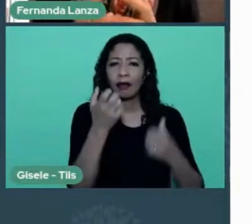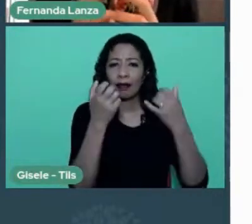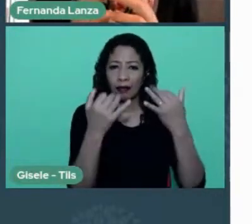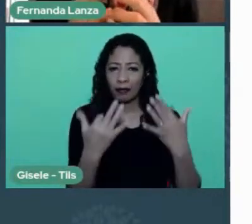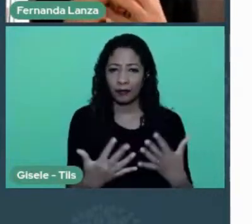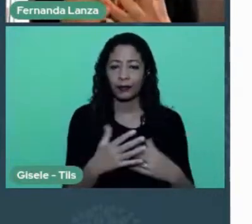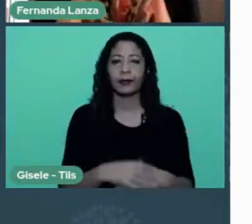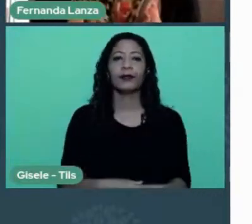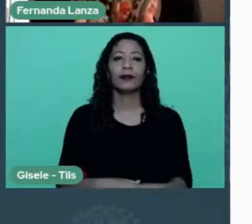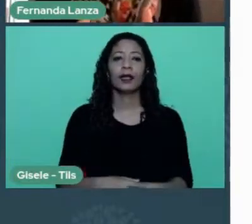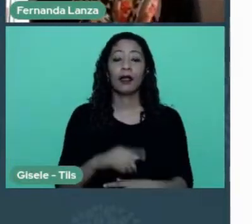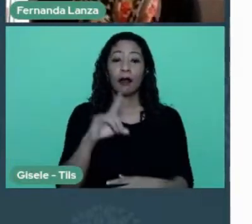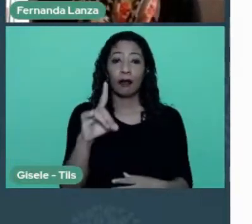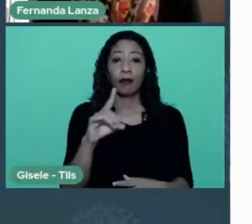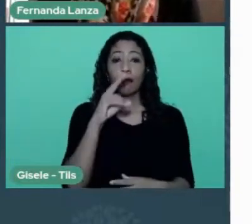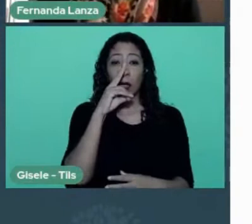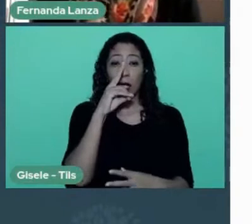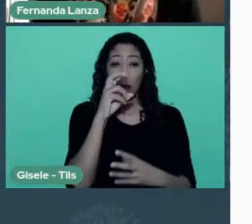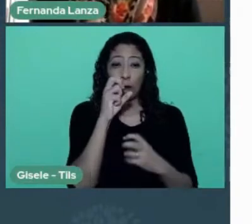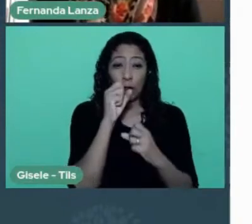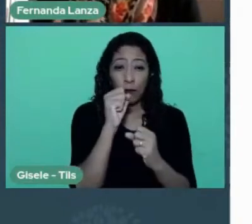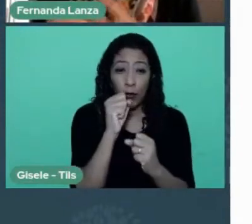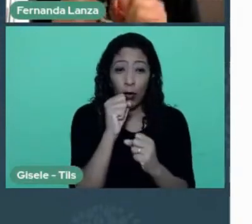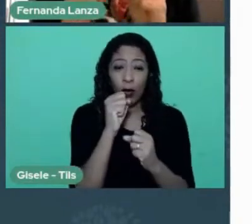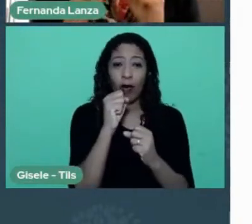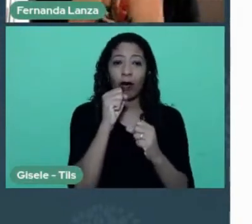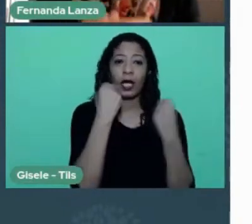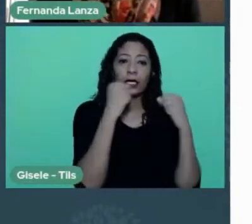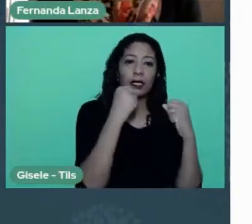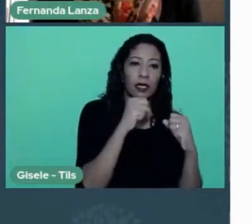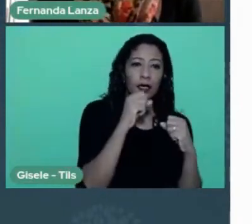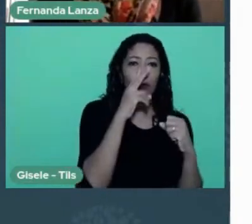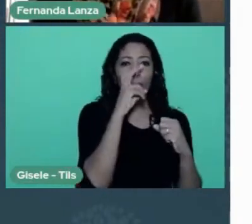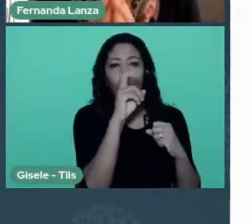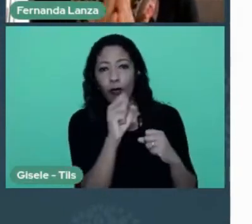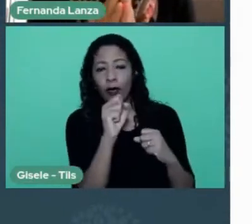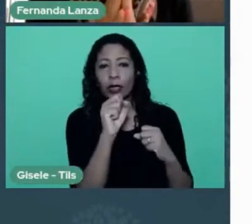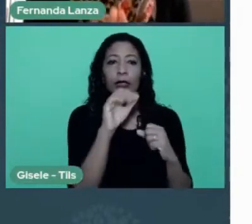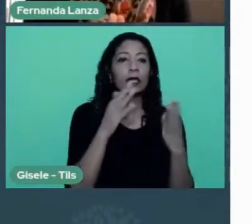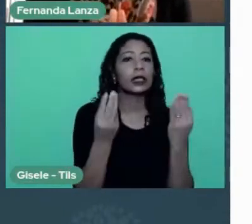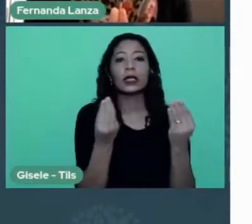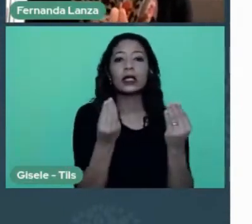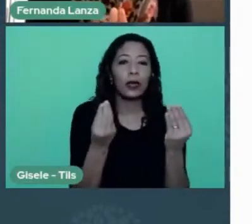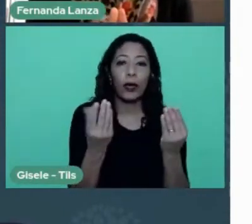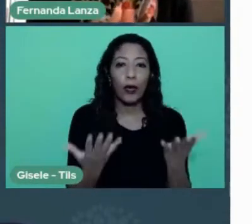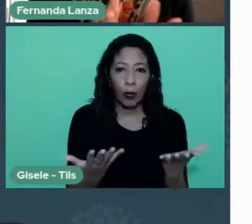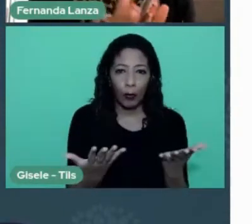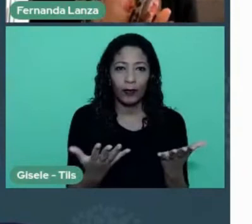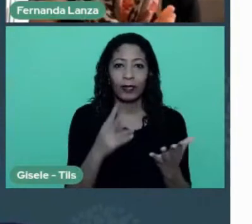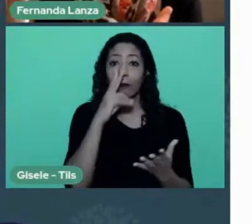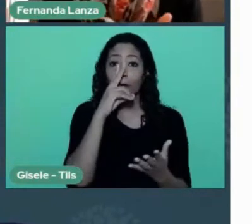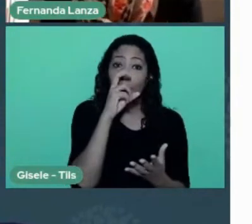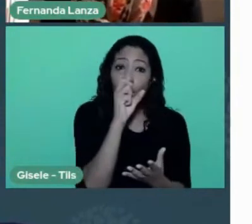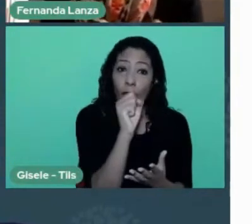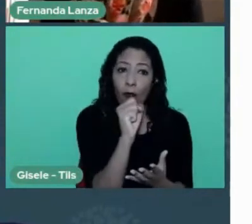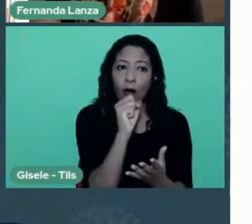quão vigoroso tem que ser o exercício para esse indivíduo. E é nessa intensidade, é baseado nessa intensidade de treinamento que